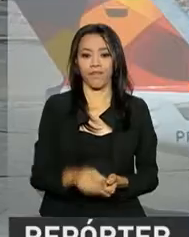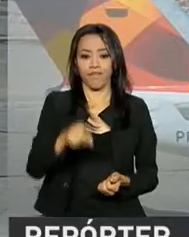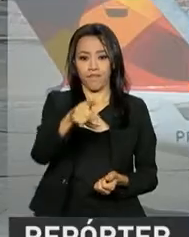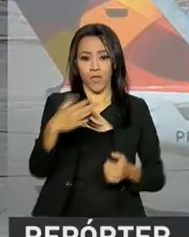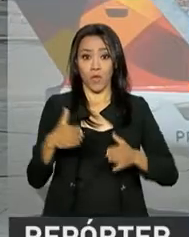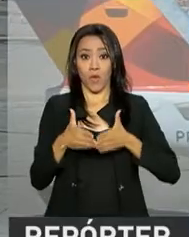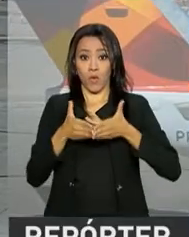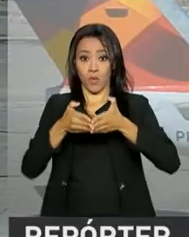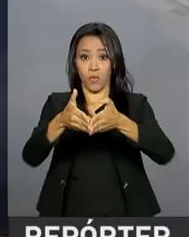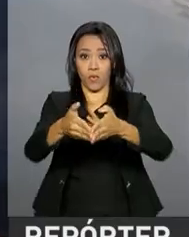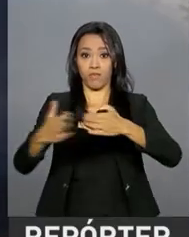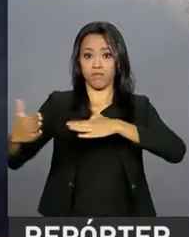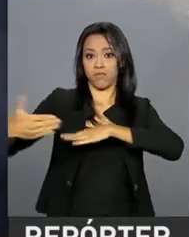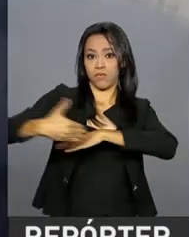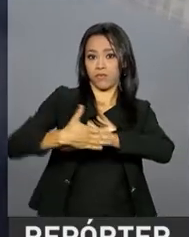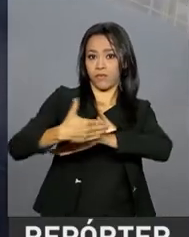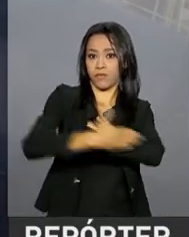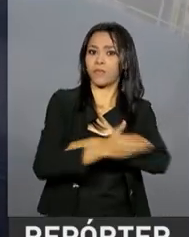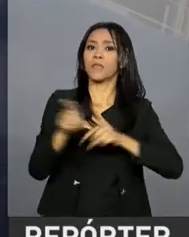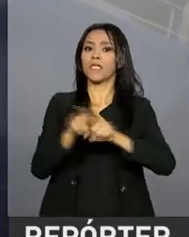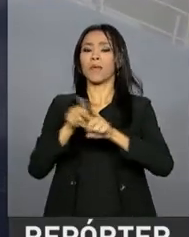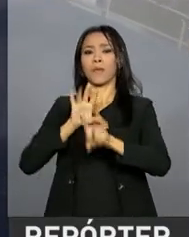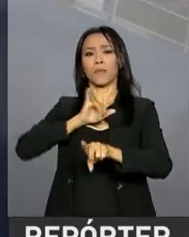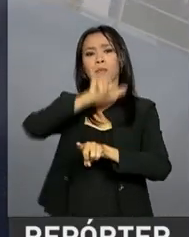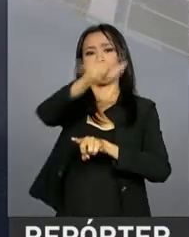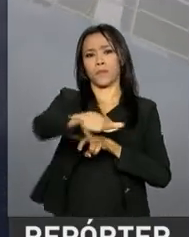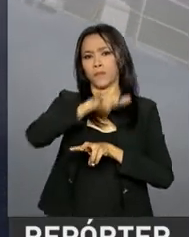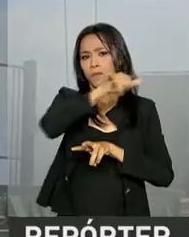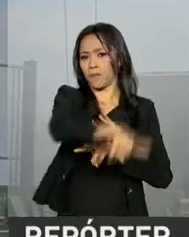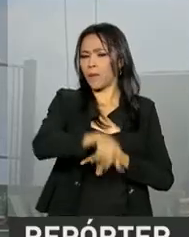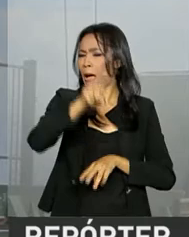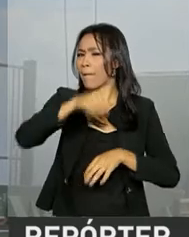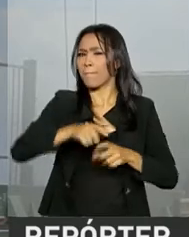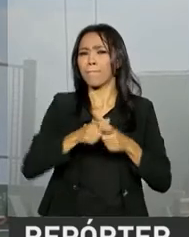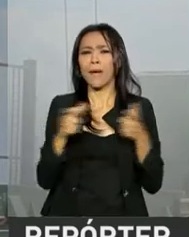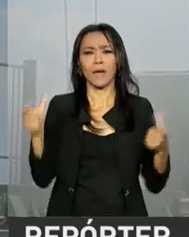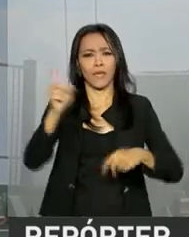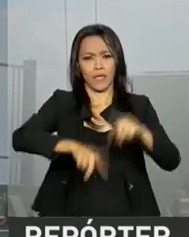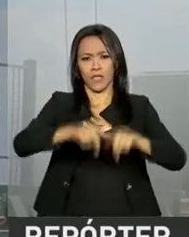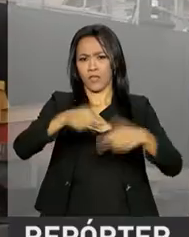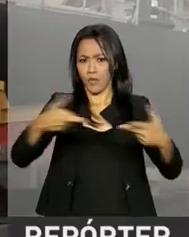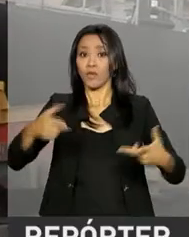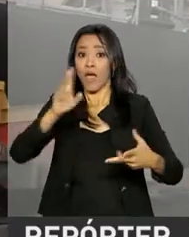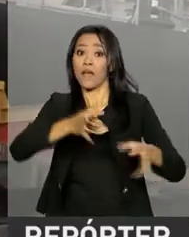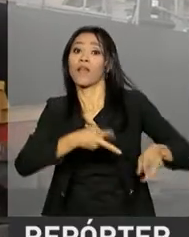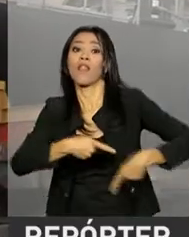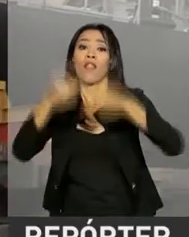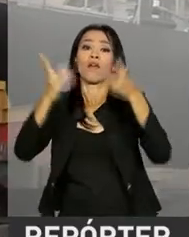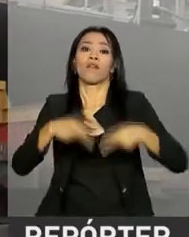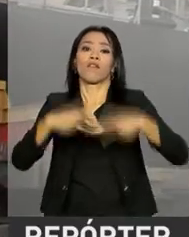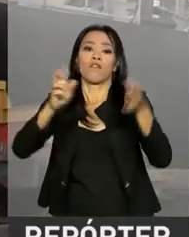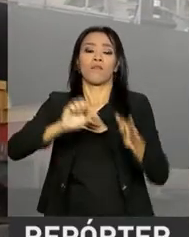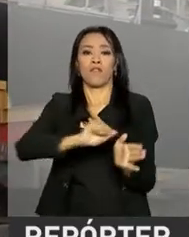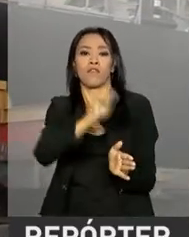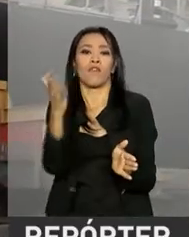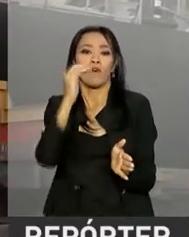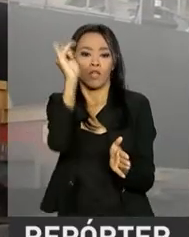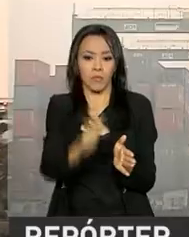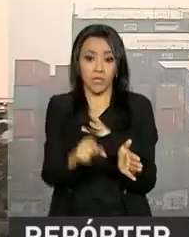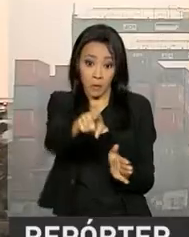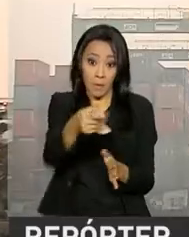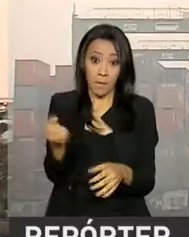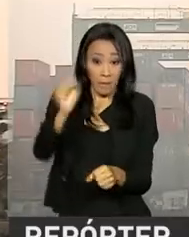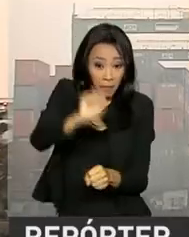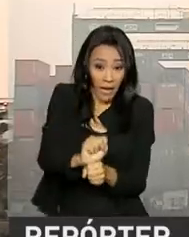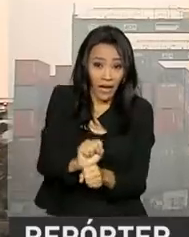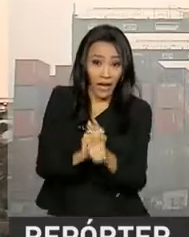Portos e aeroportos. São por eles que sai a maior parte dos produtos exportados pelo Brasil. Cada dia de carga parada em um desses locais